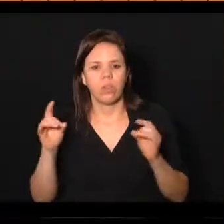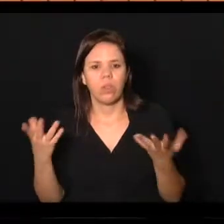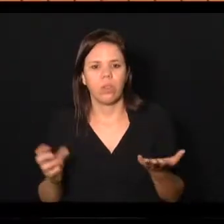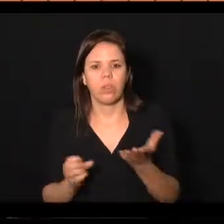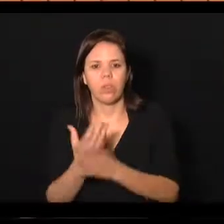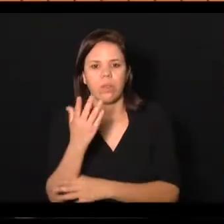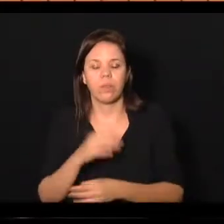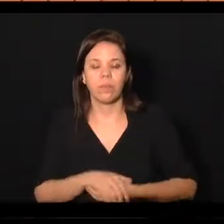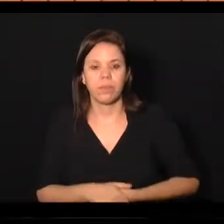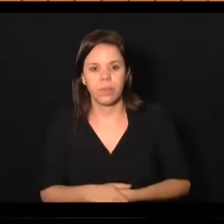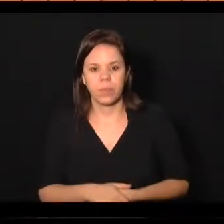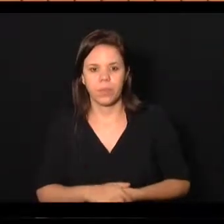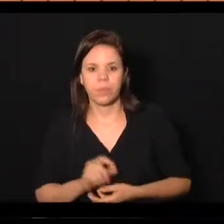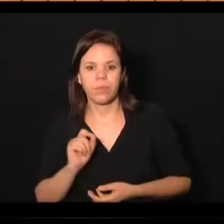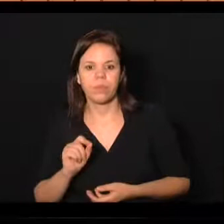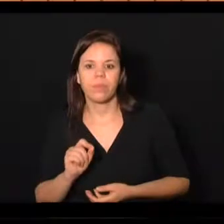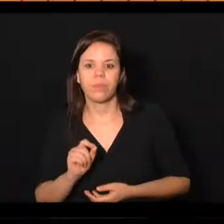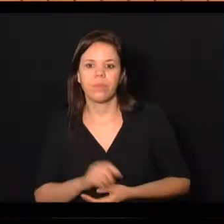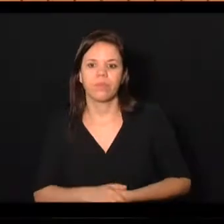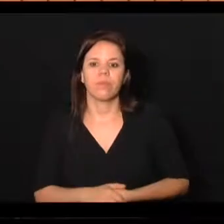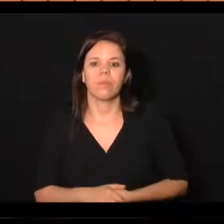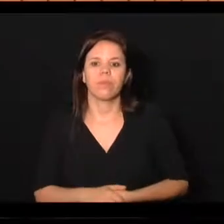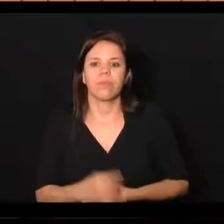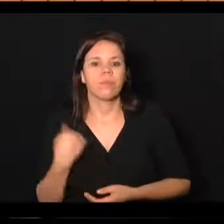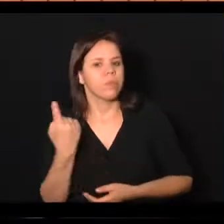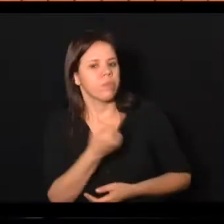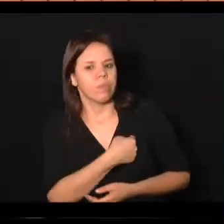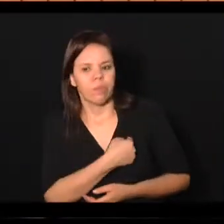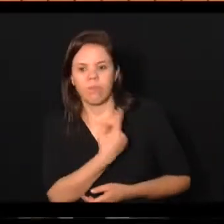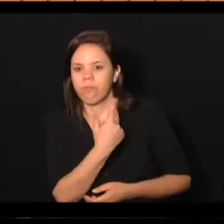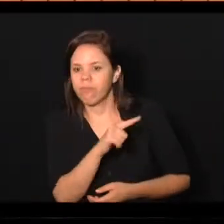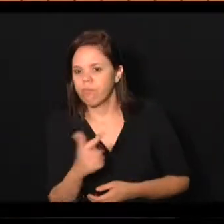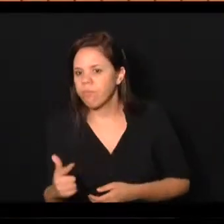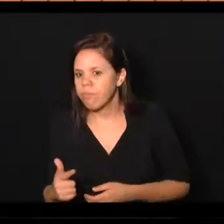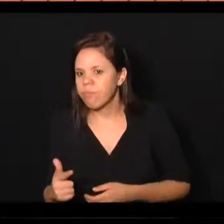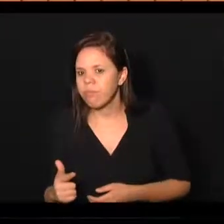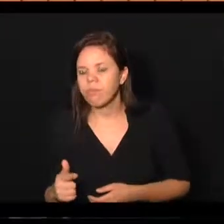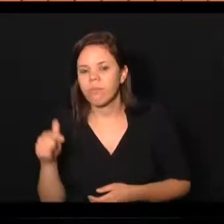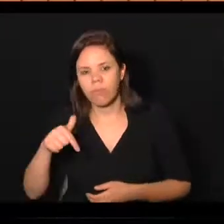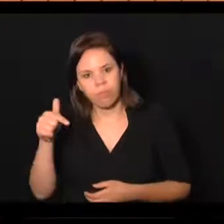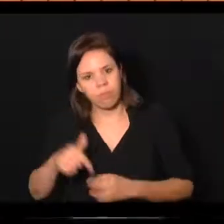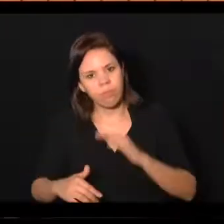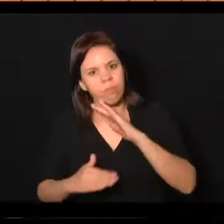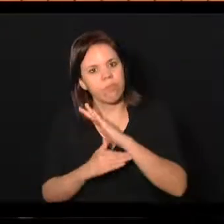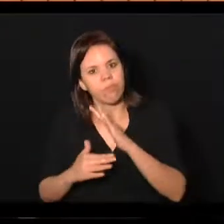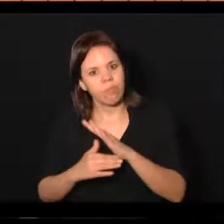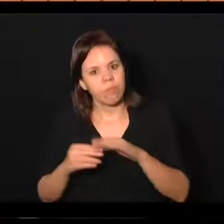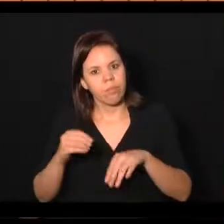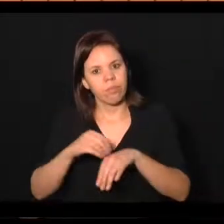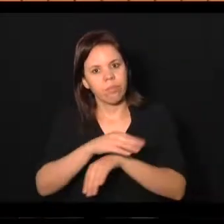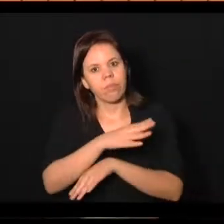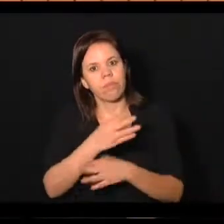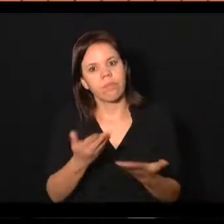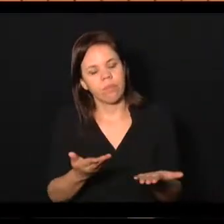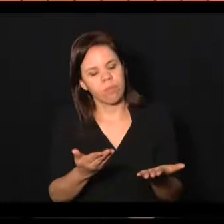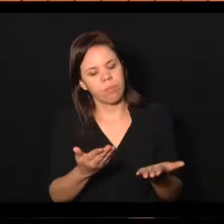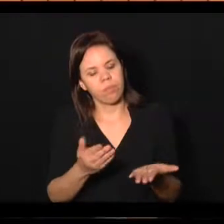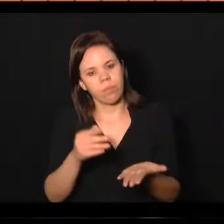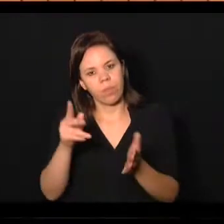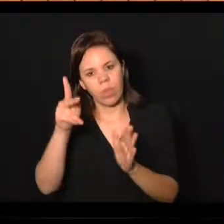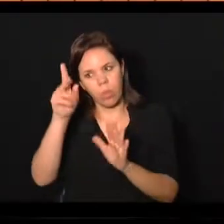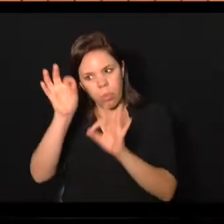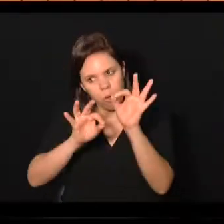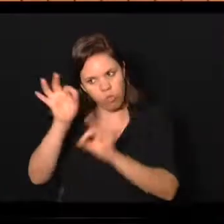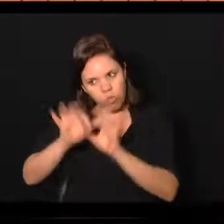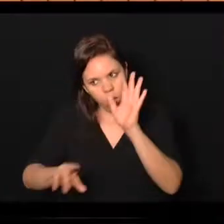Acontece é que nós não tivemos ainda nessa casa o envio dos projetos de